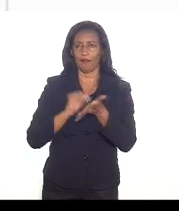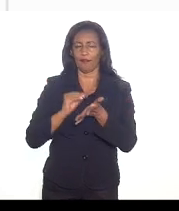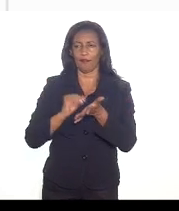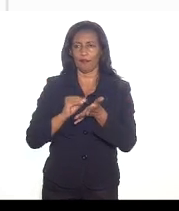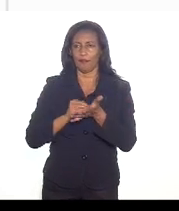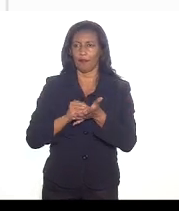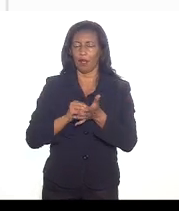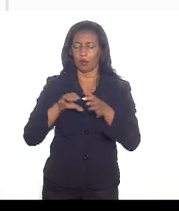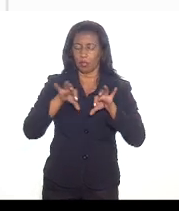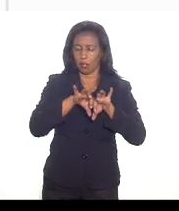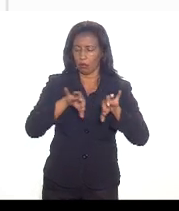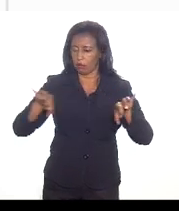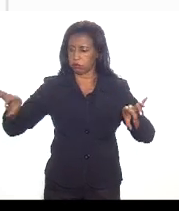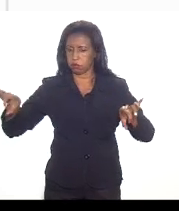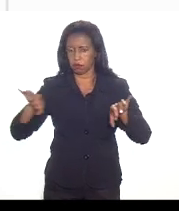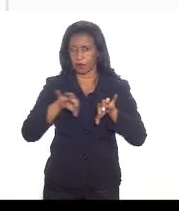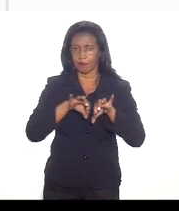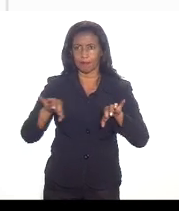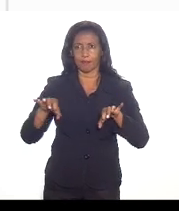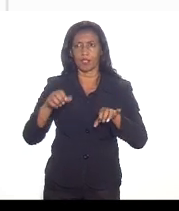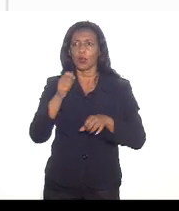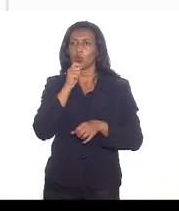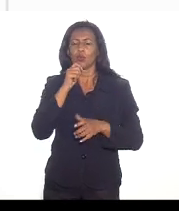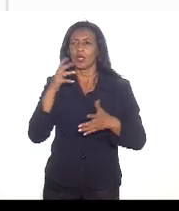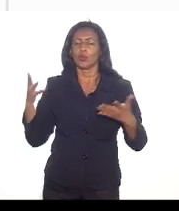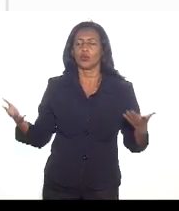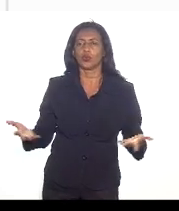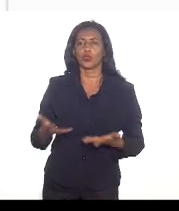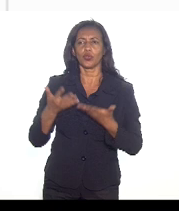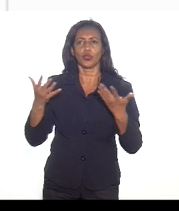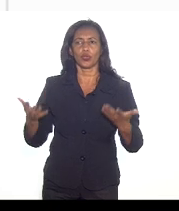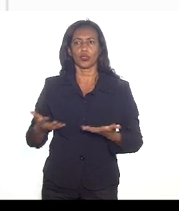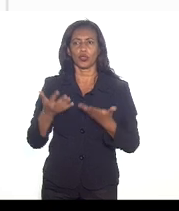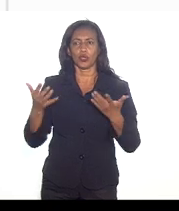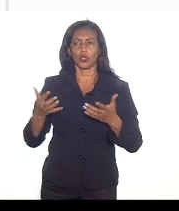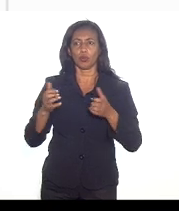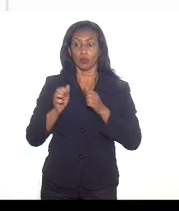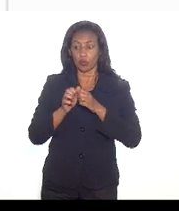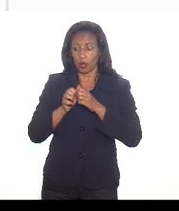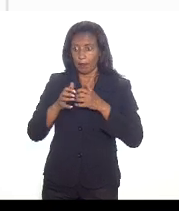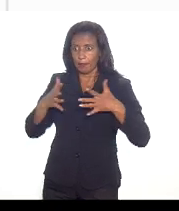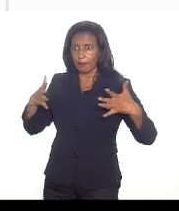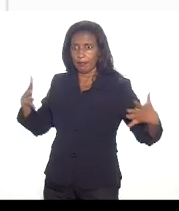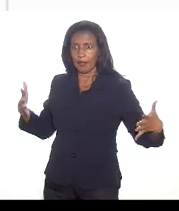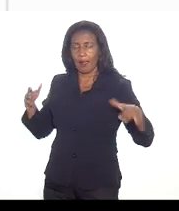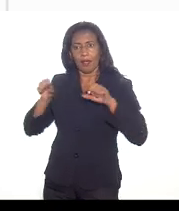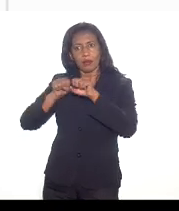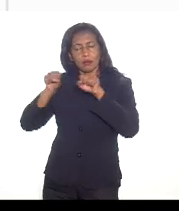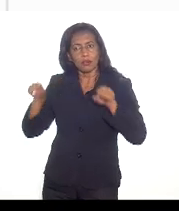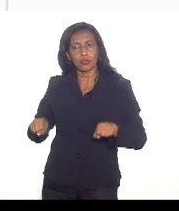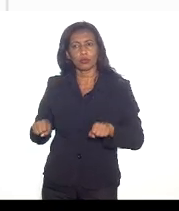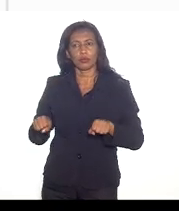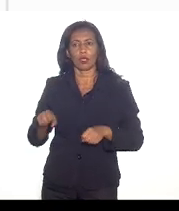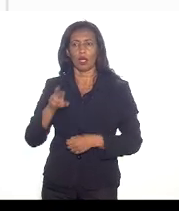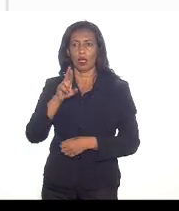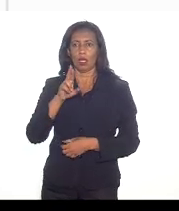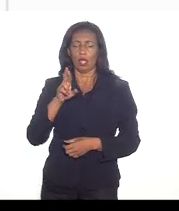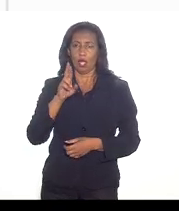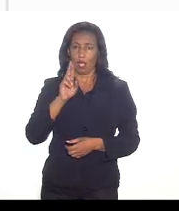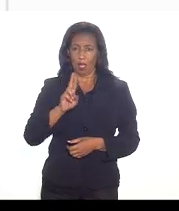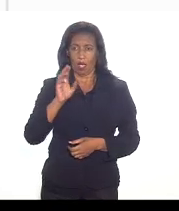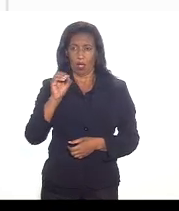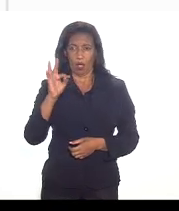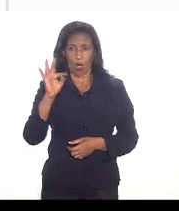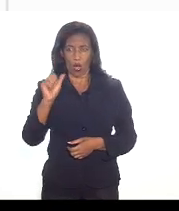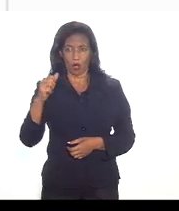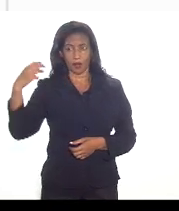não tem nenhum estímulo explícito, né, para ampliar essa estrutura. A Rota 3, que vai chegar em Itaboraí, deve estar